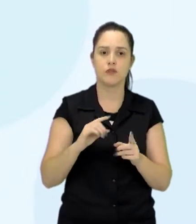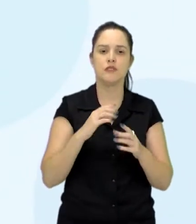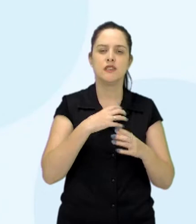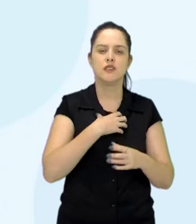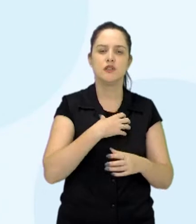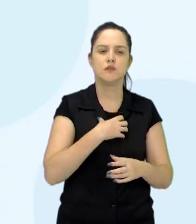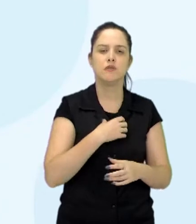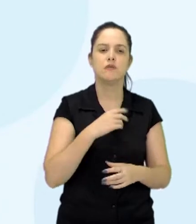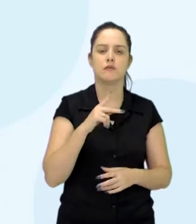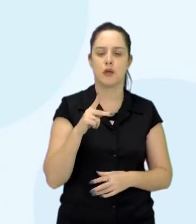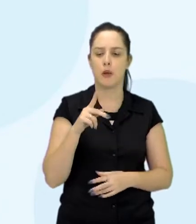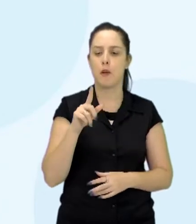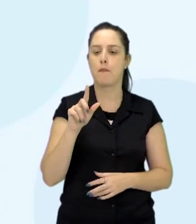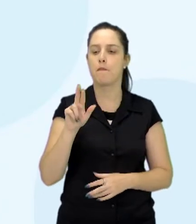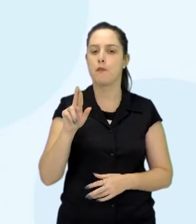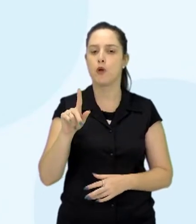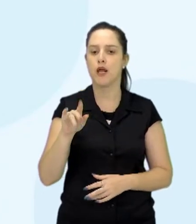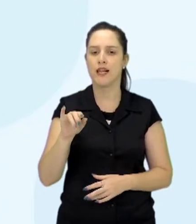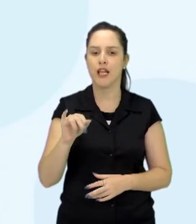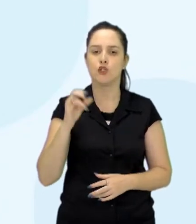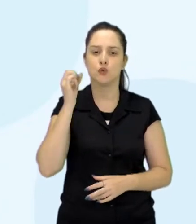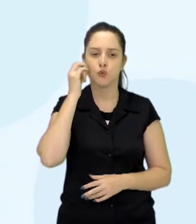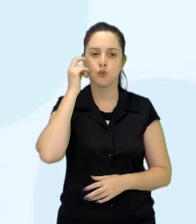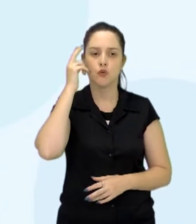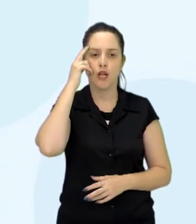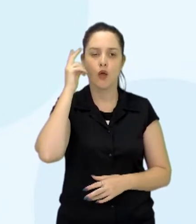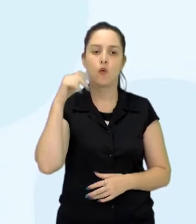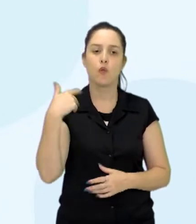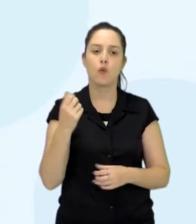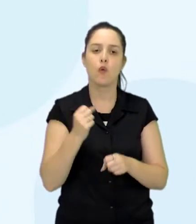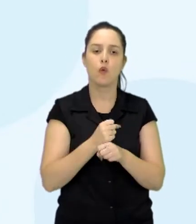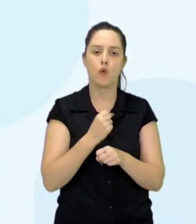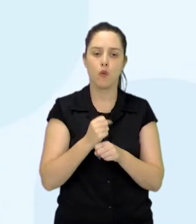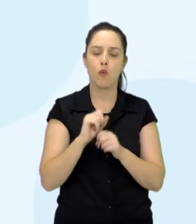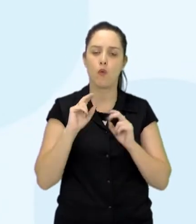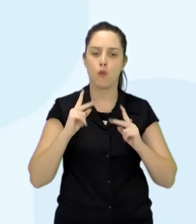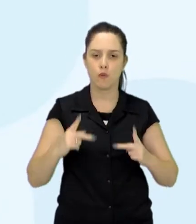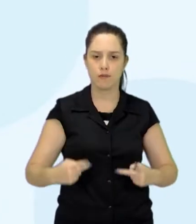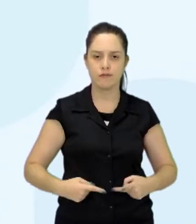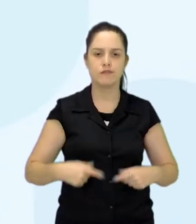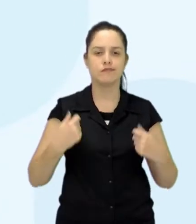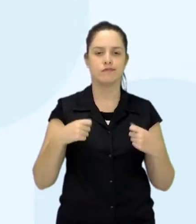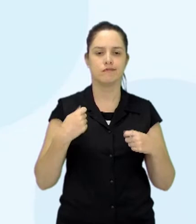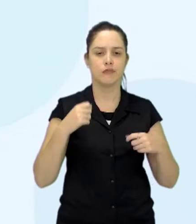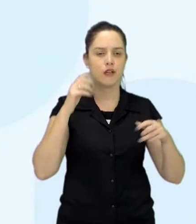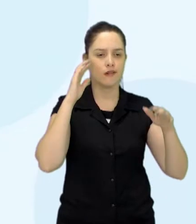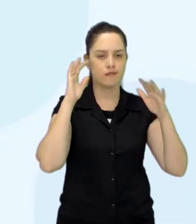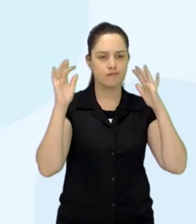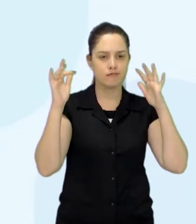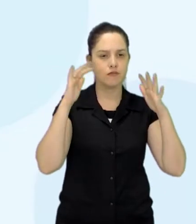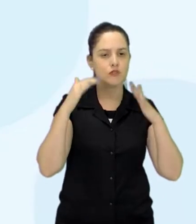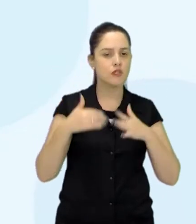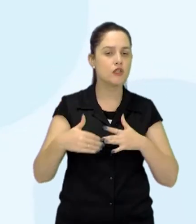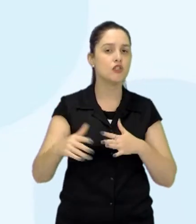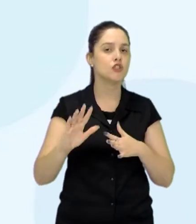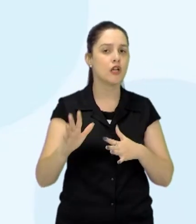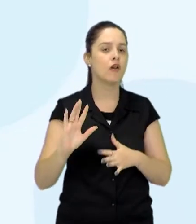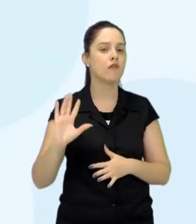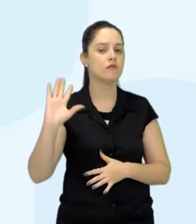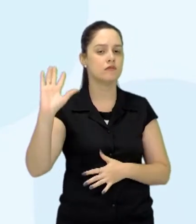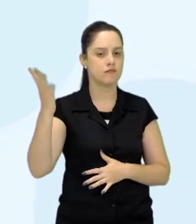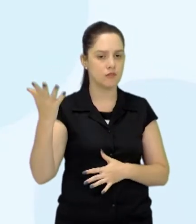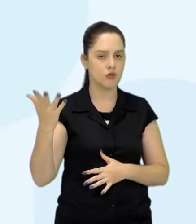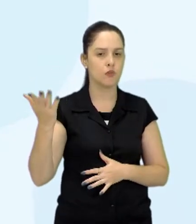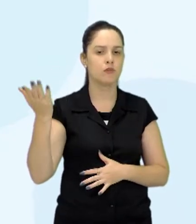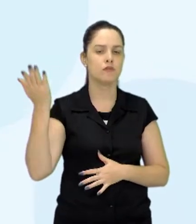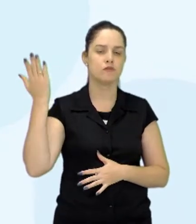de pluralidade cultural, enquanto construção humana e que precisa ser repensada a partir do que já